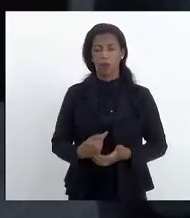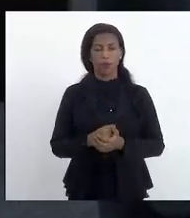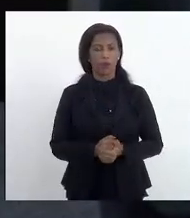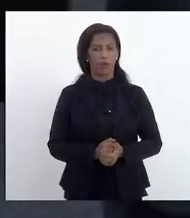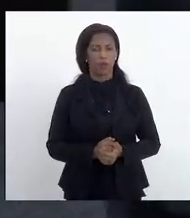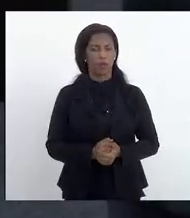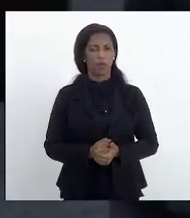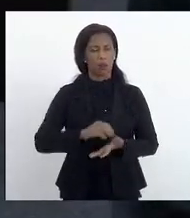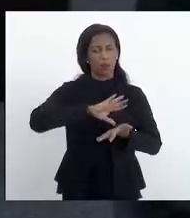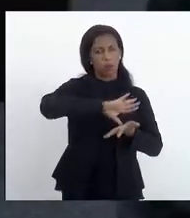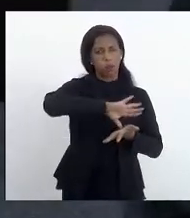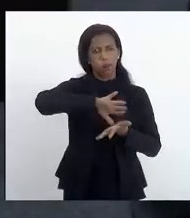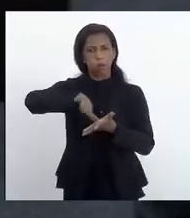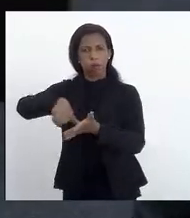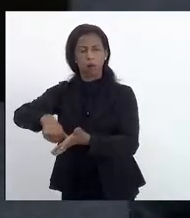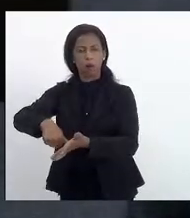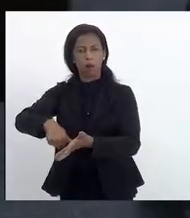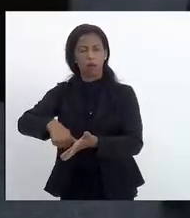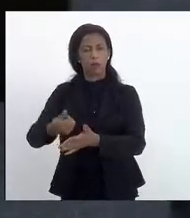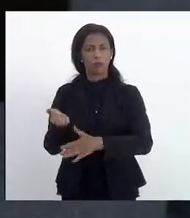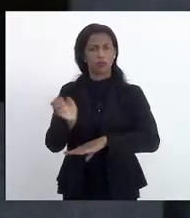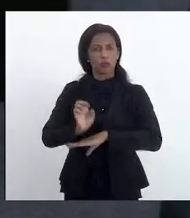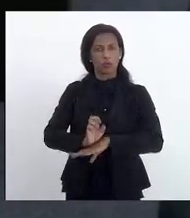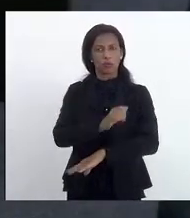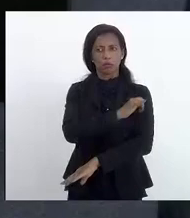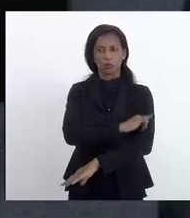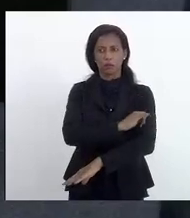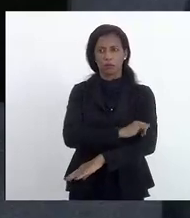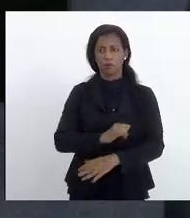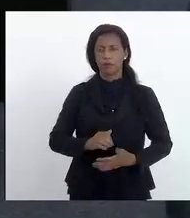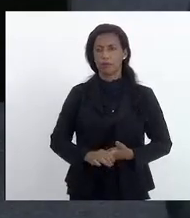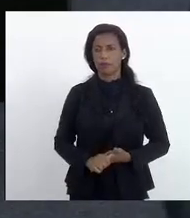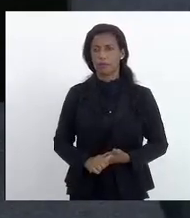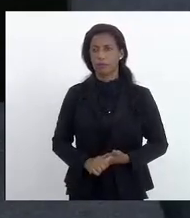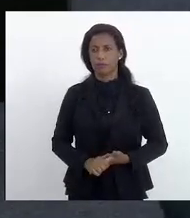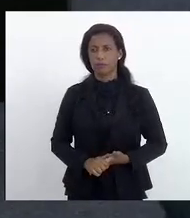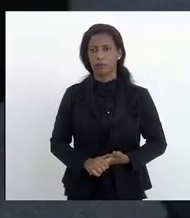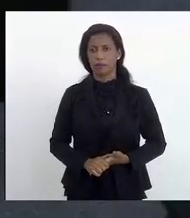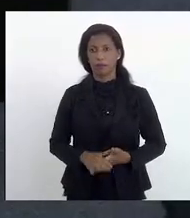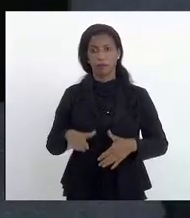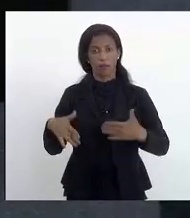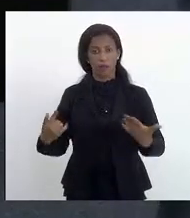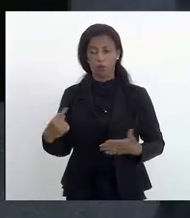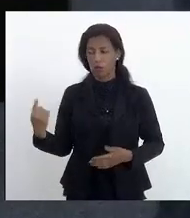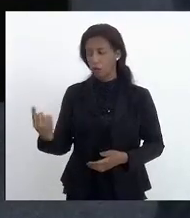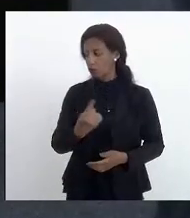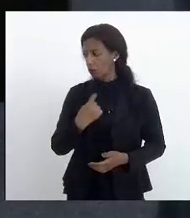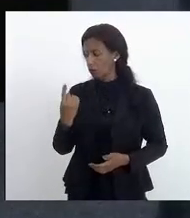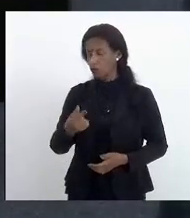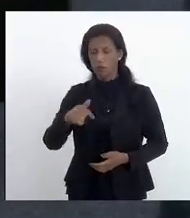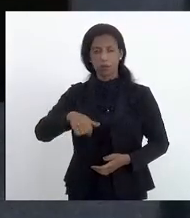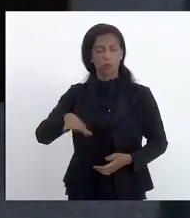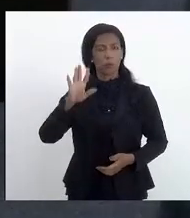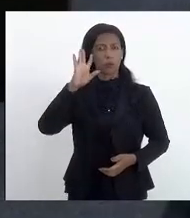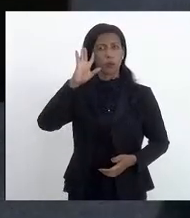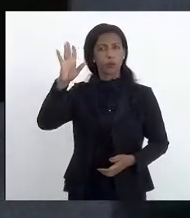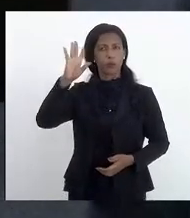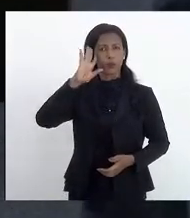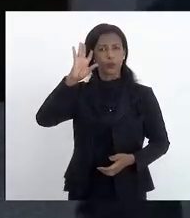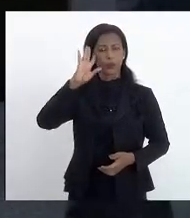que surrupiaram o Estado do Rio de Janeiro? Então nós temos que fazer essa reflexão, sim.